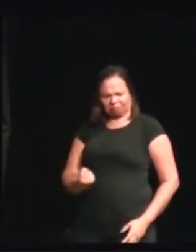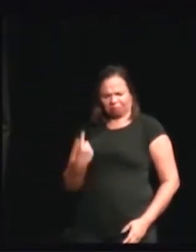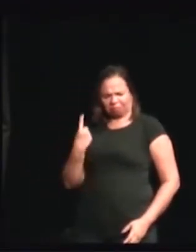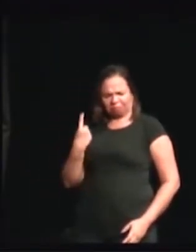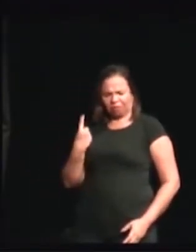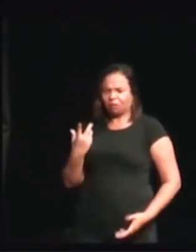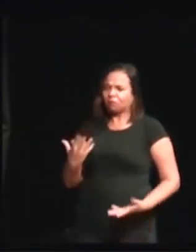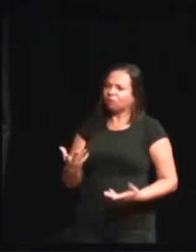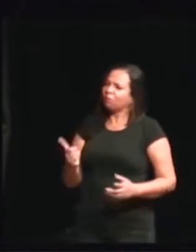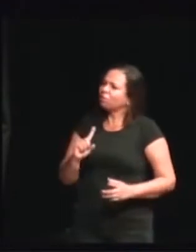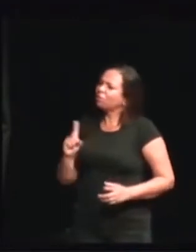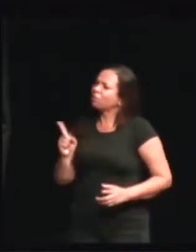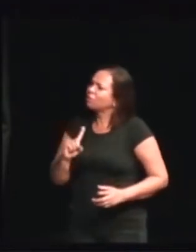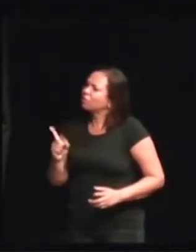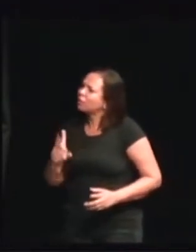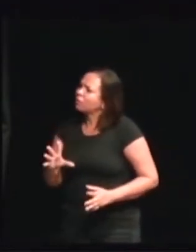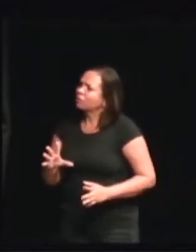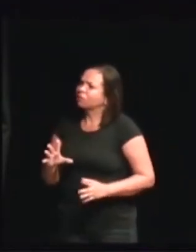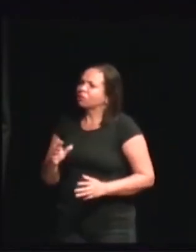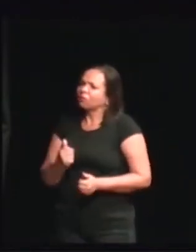fazer uma coisa grandiosa. Também não.